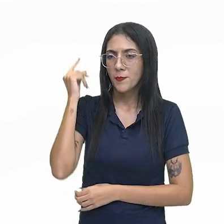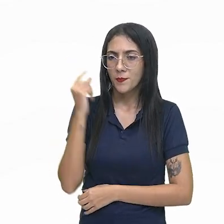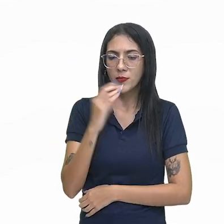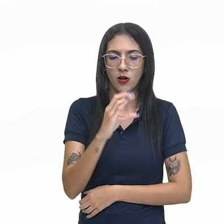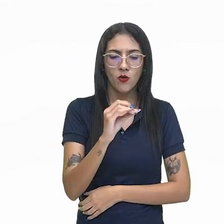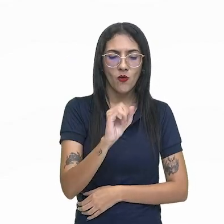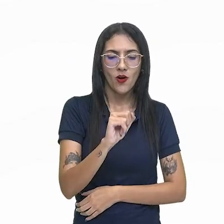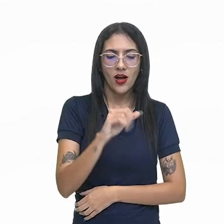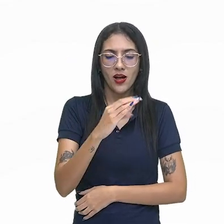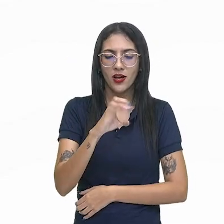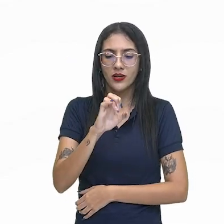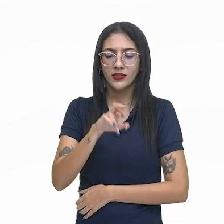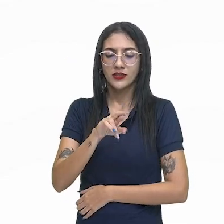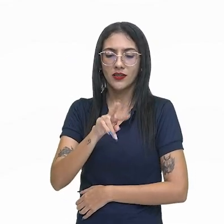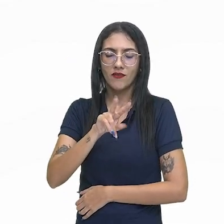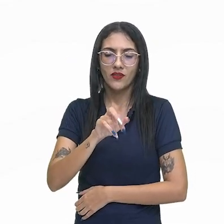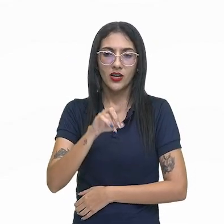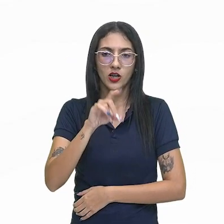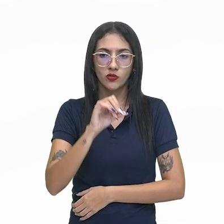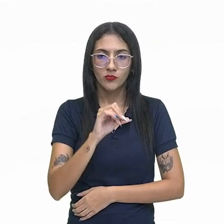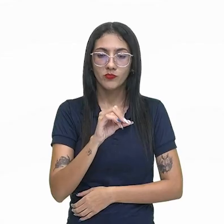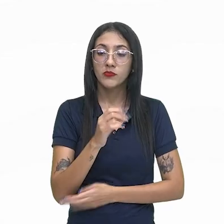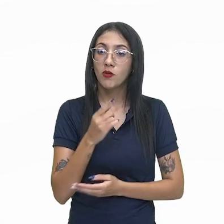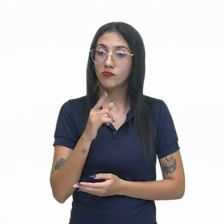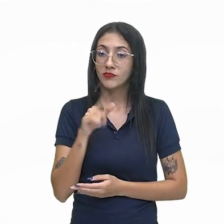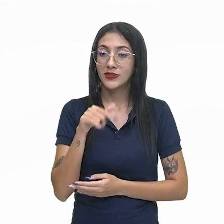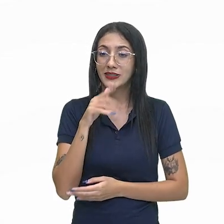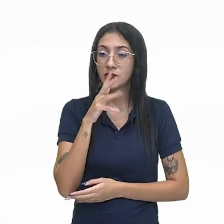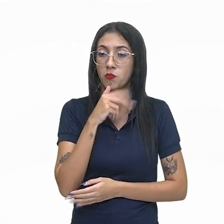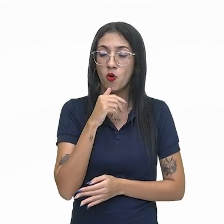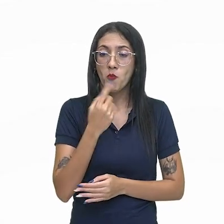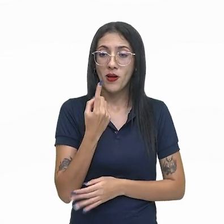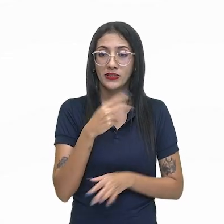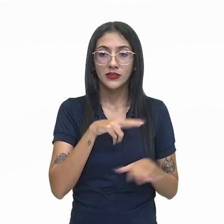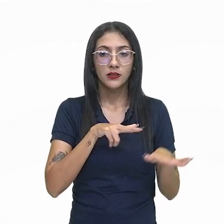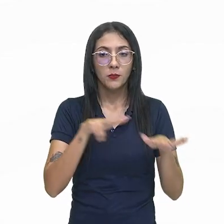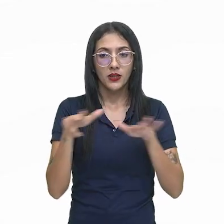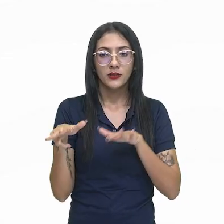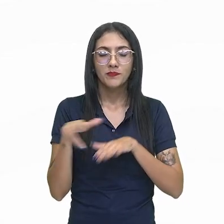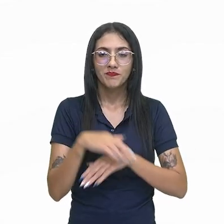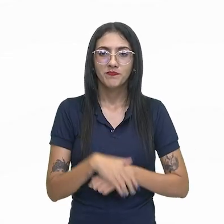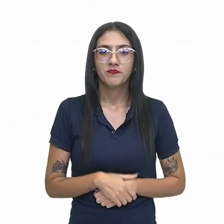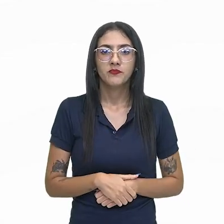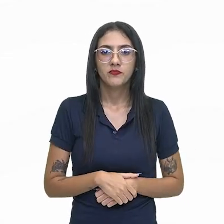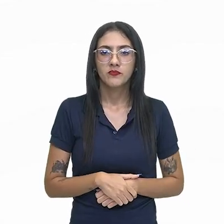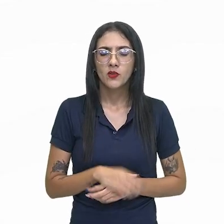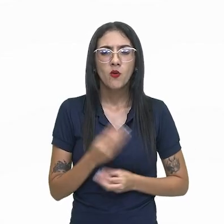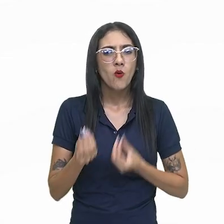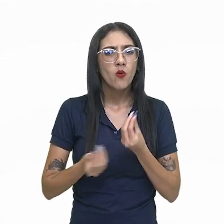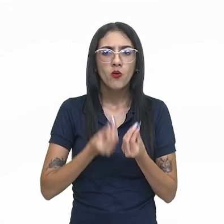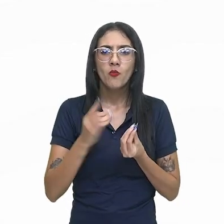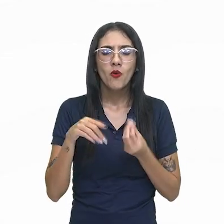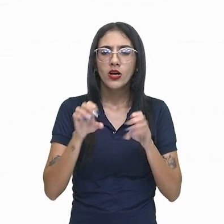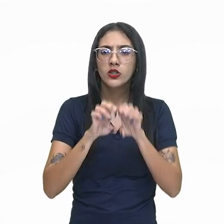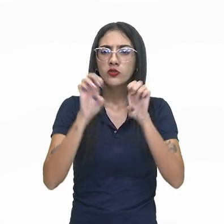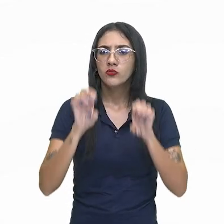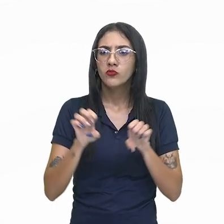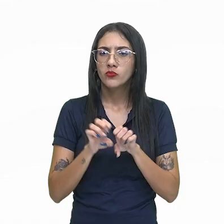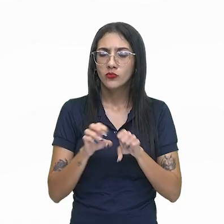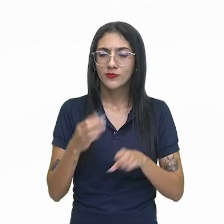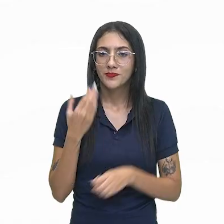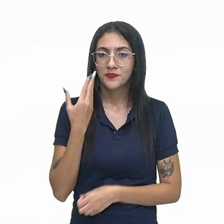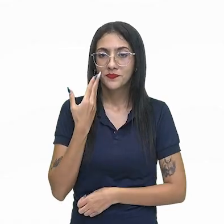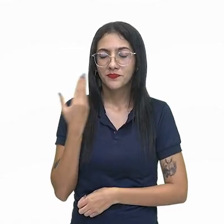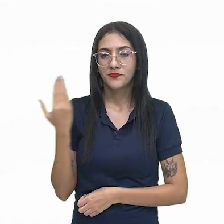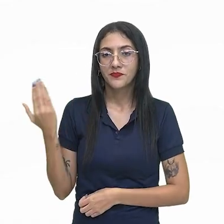1 semana. Tá? E como seria o esquema desse experimento, né, que eles recriaram em laboratório?